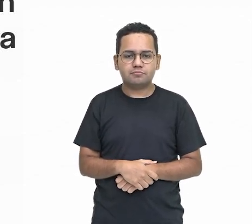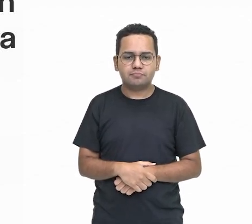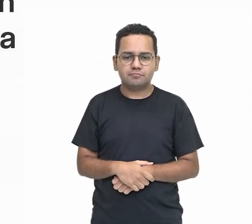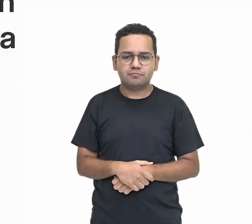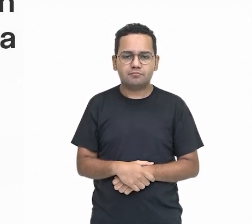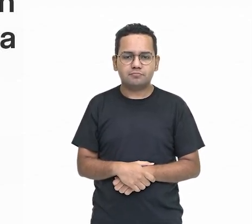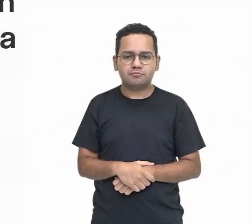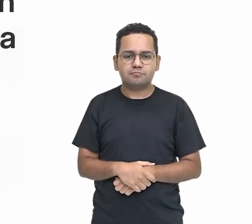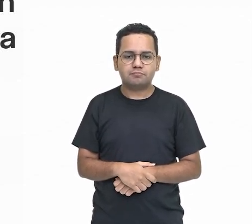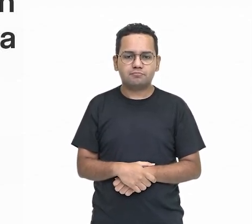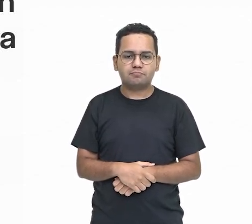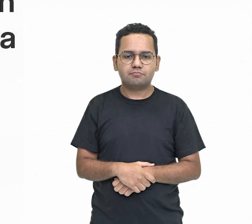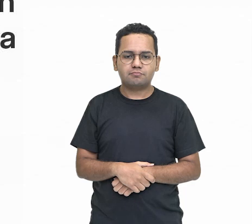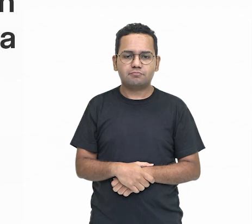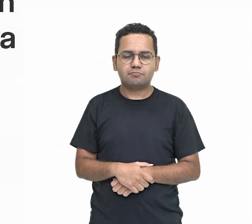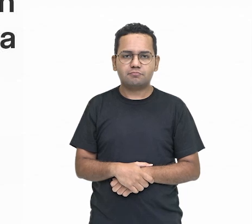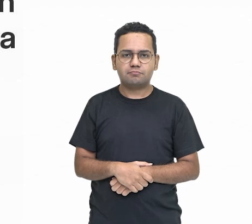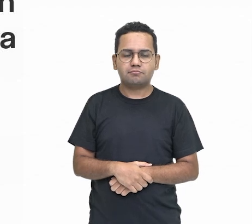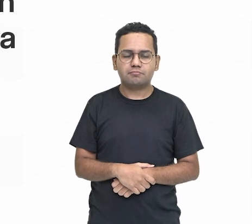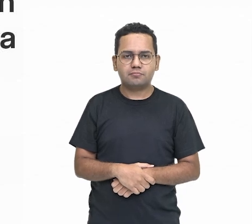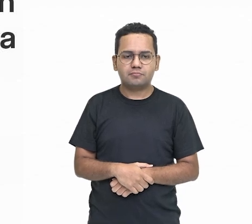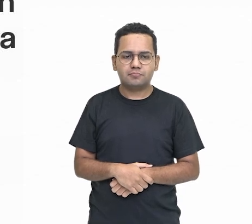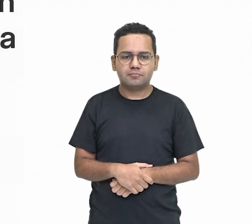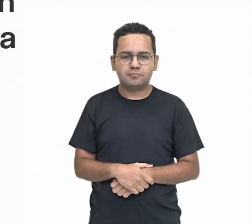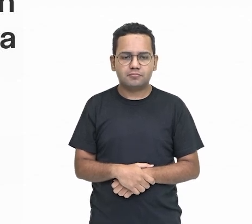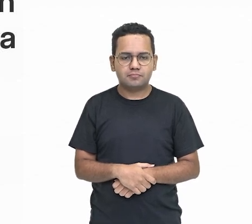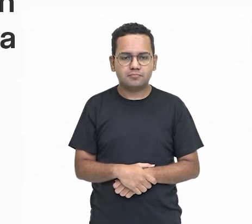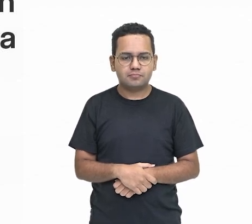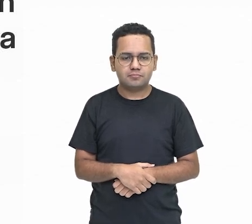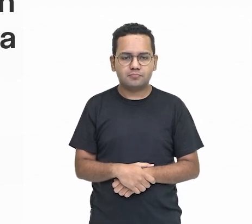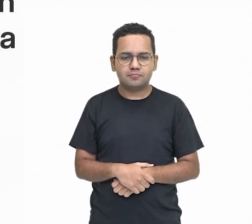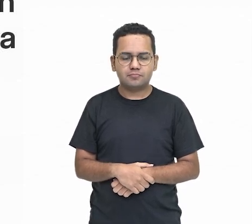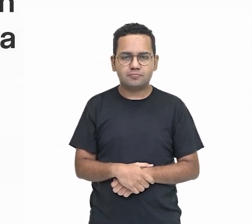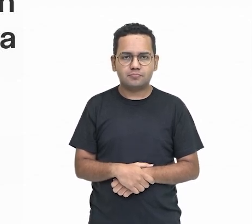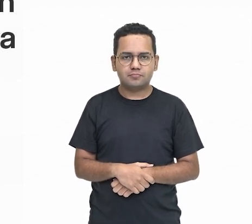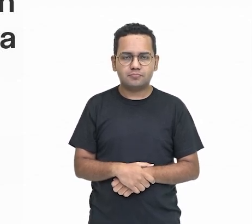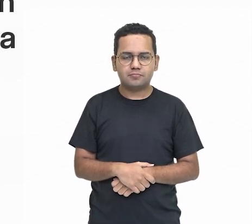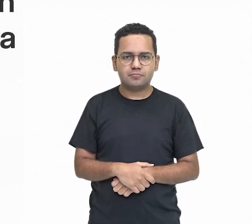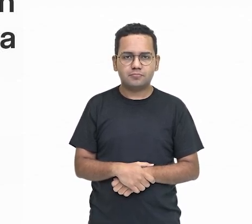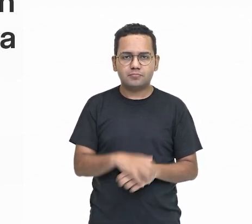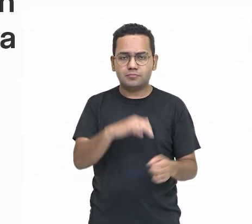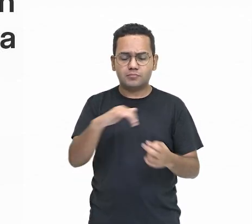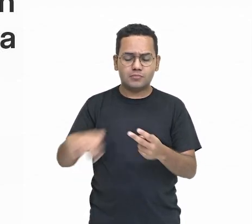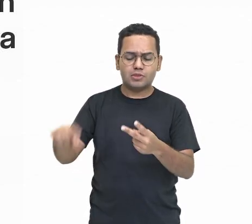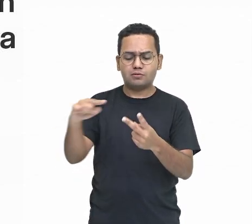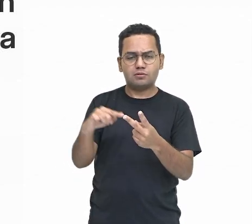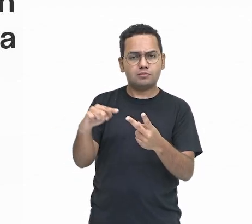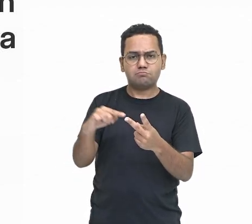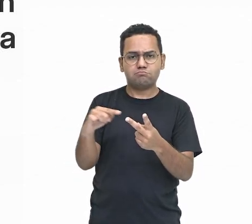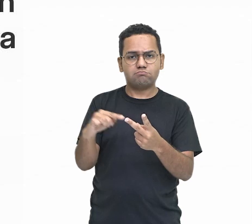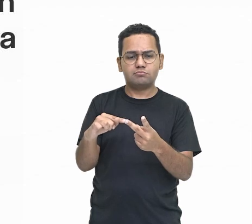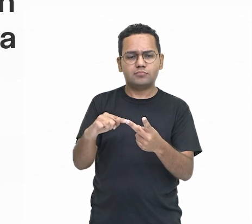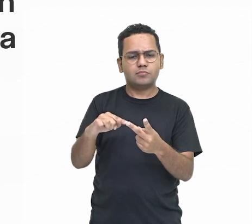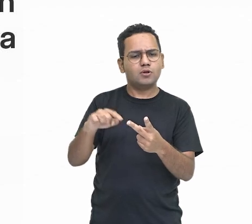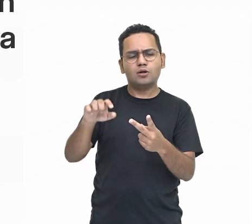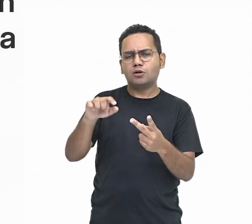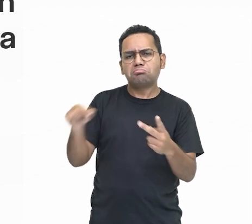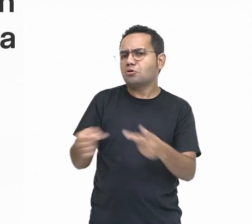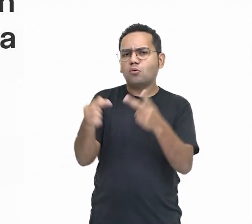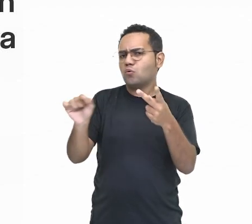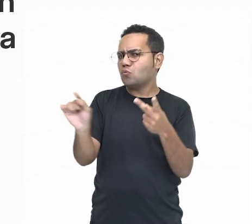se submetem à vontade do outro. Ela é legítima. E não são legítimas